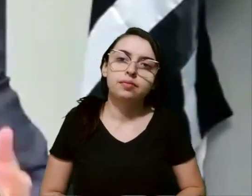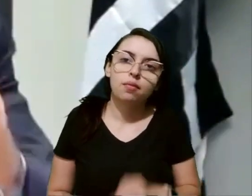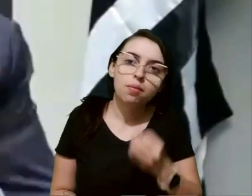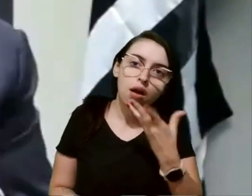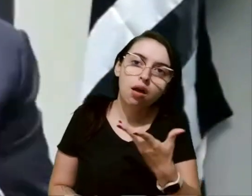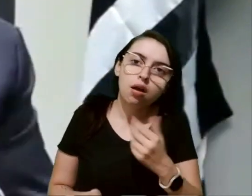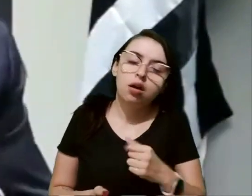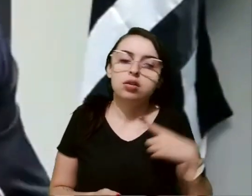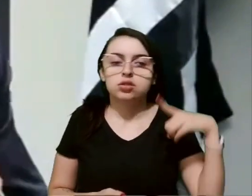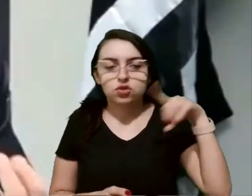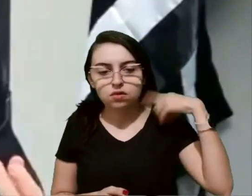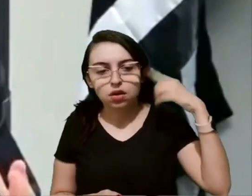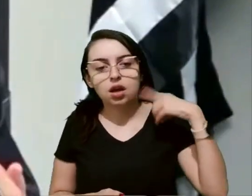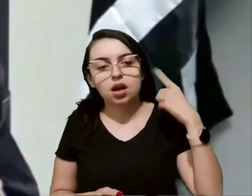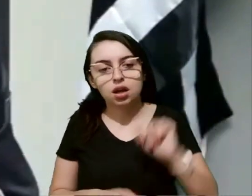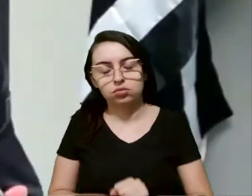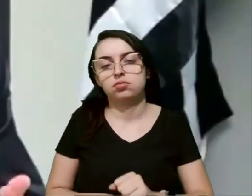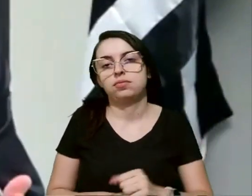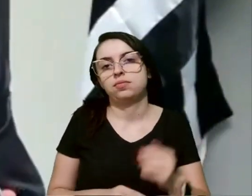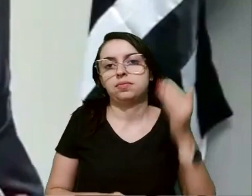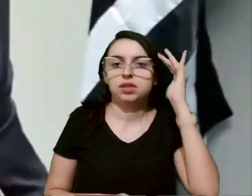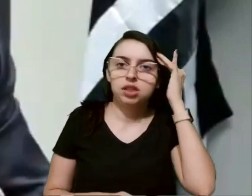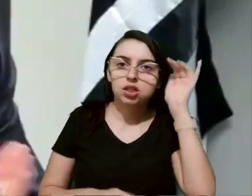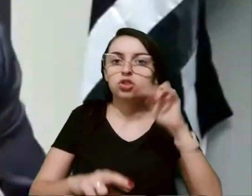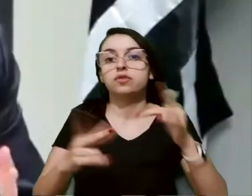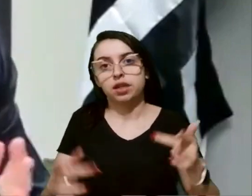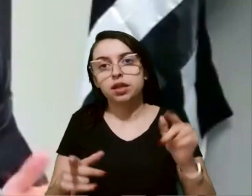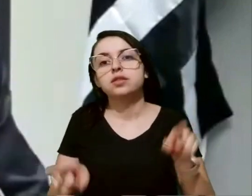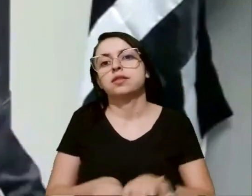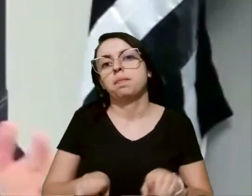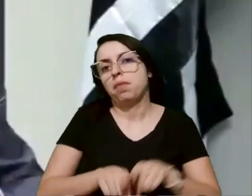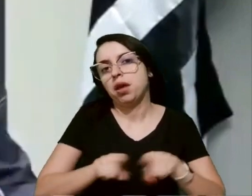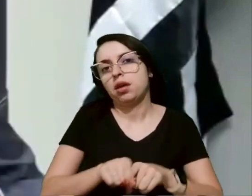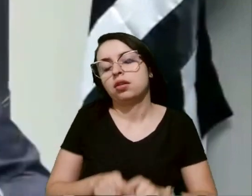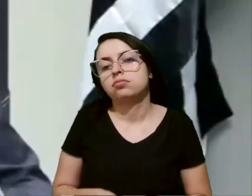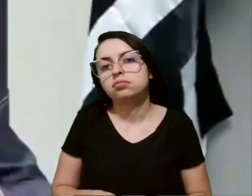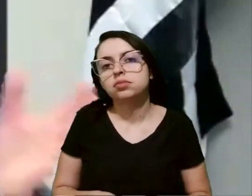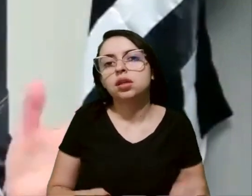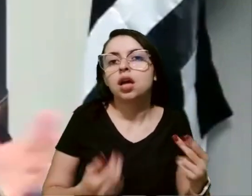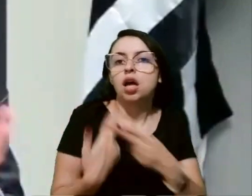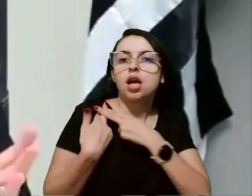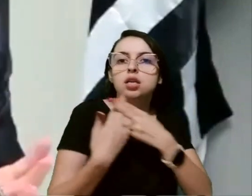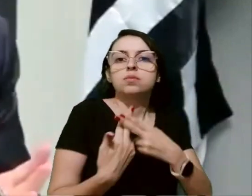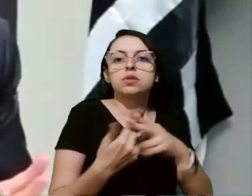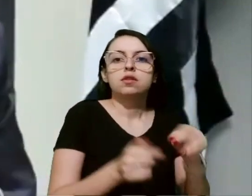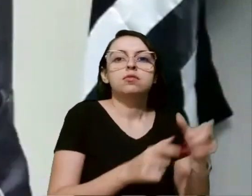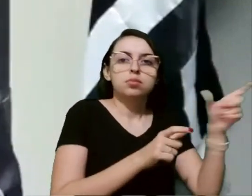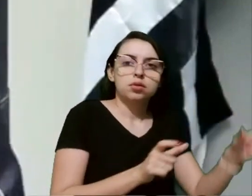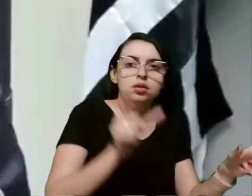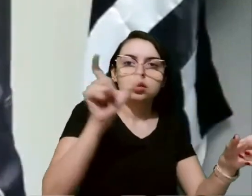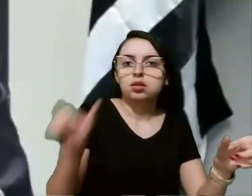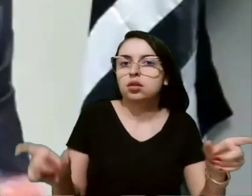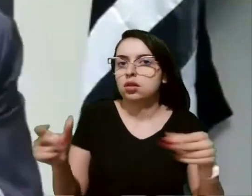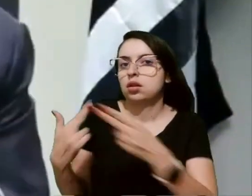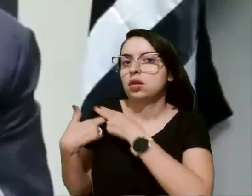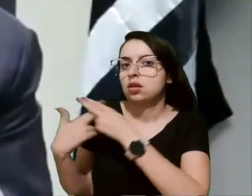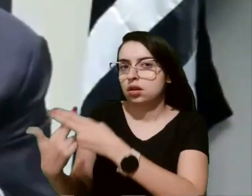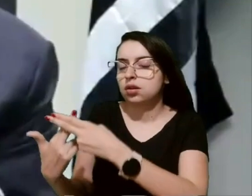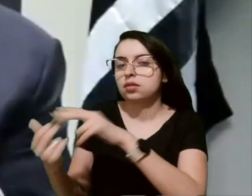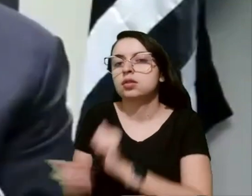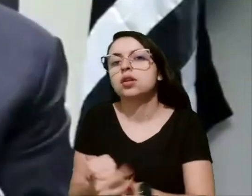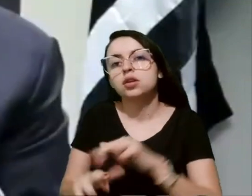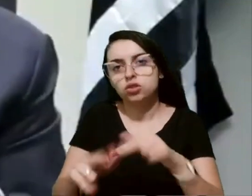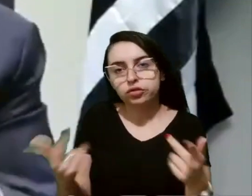isso acontece entre os advogados, até porque tem advogado dos dois lados, né, defendendo, né, nos processos você tem advogados, os advogados também